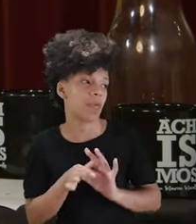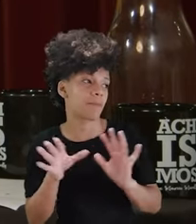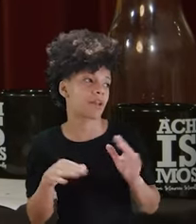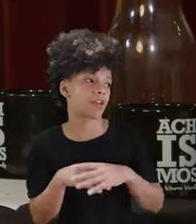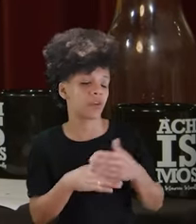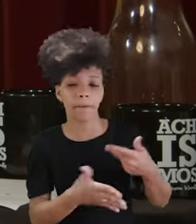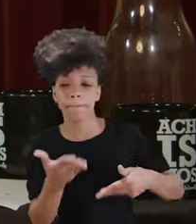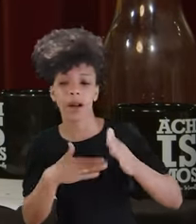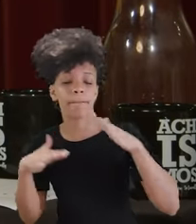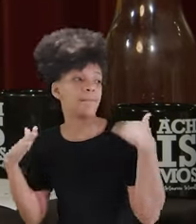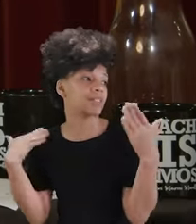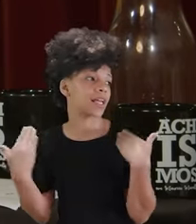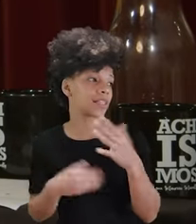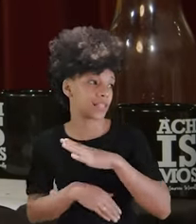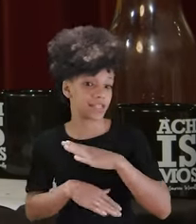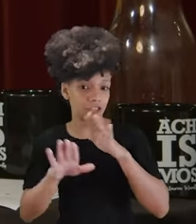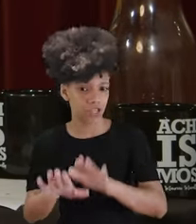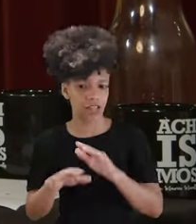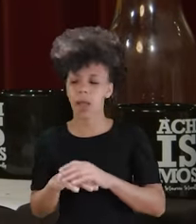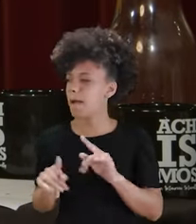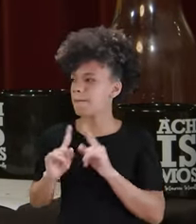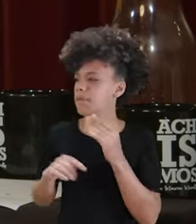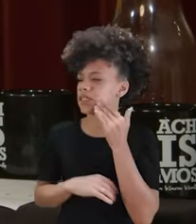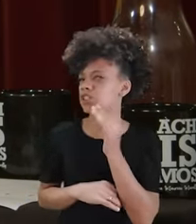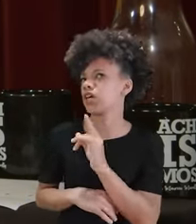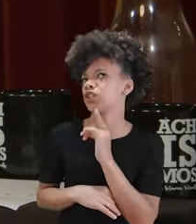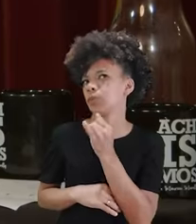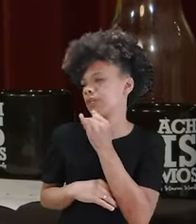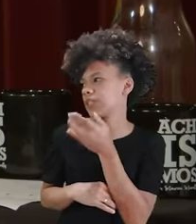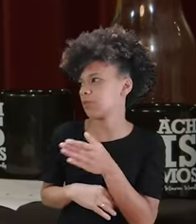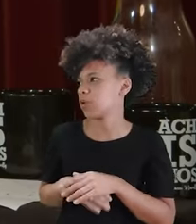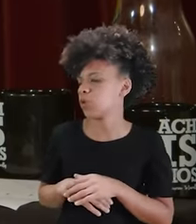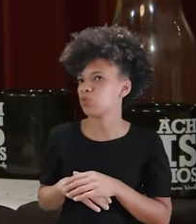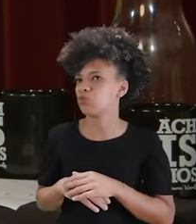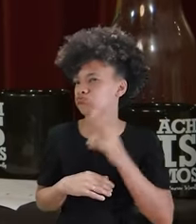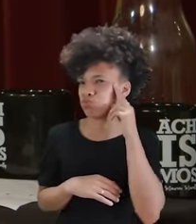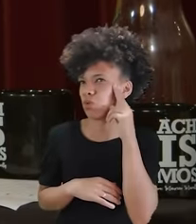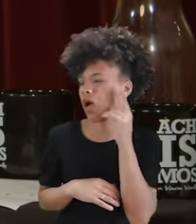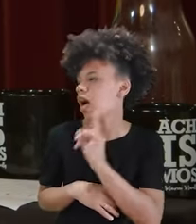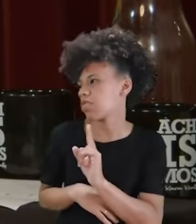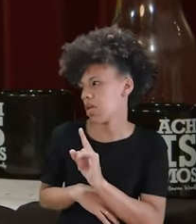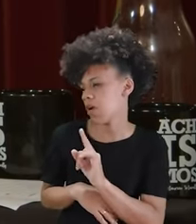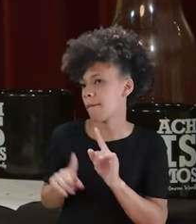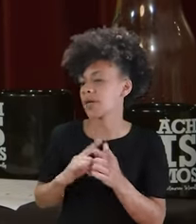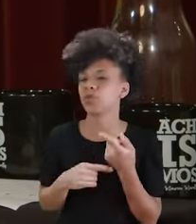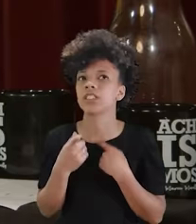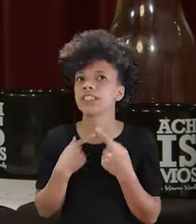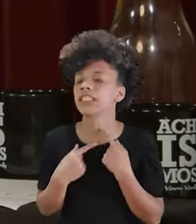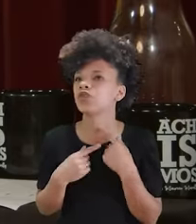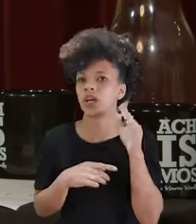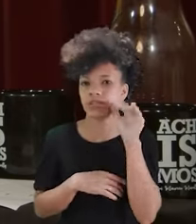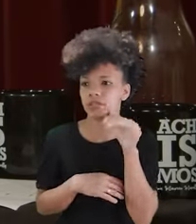tipo assim o sonho de um tripulante um sonho mas assim uma vontade a planta dá uma bomba na piscina que os passageiros ficam E aí ele vai lá